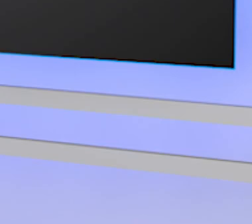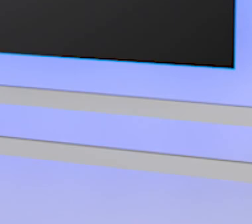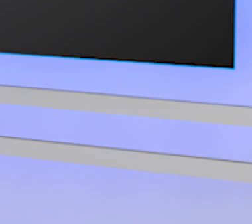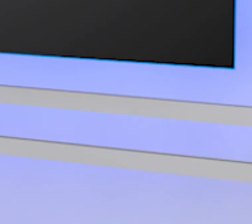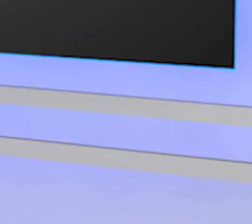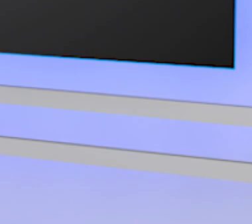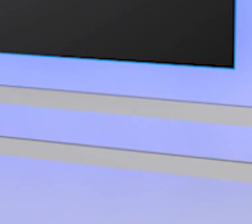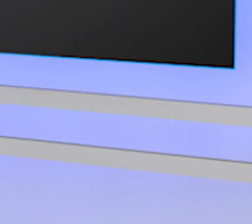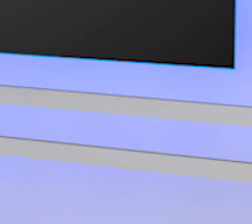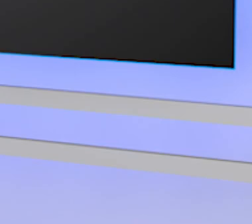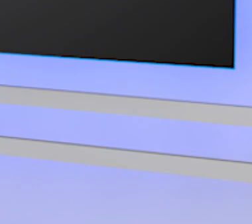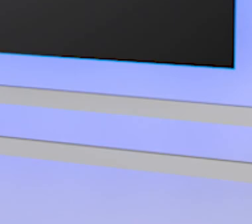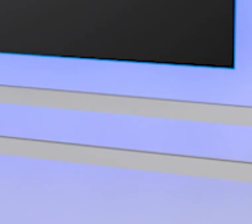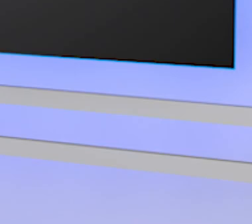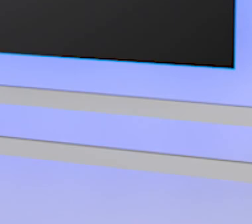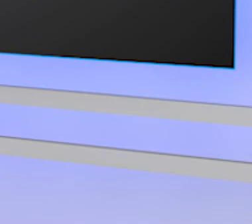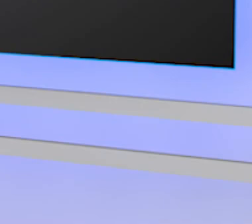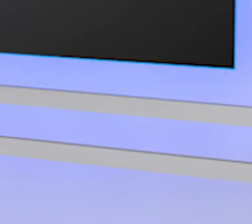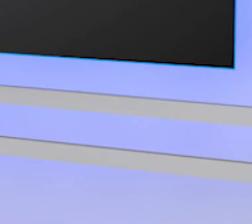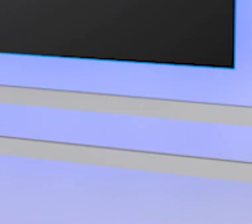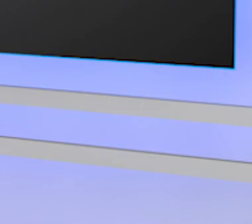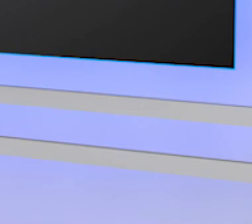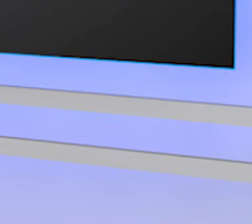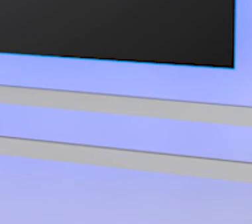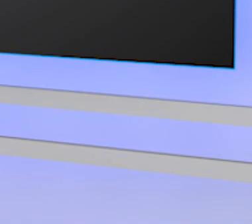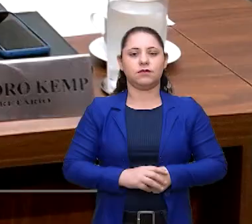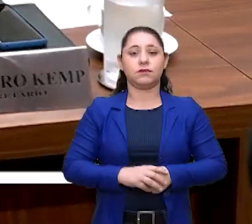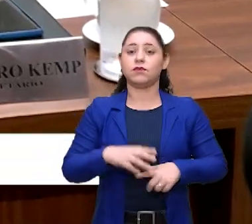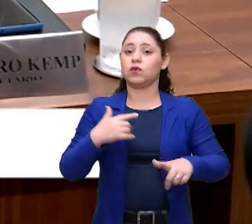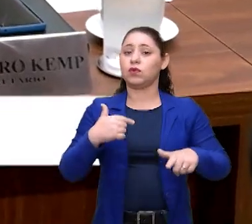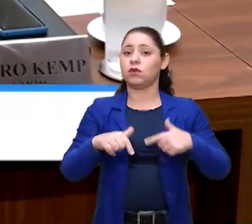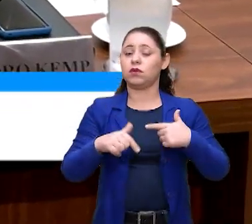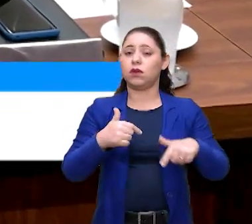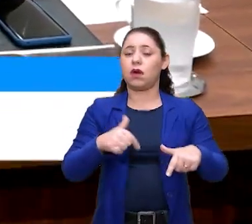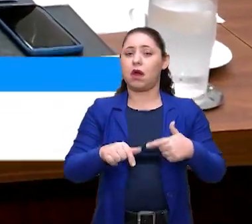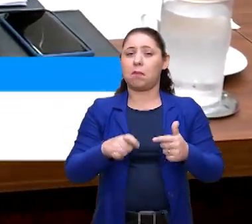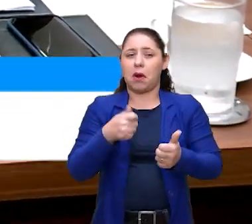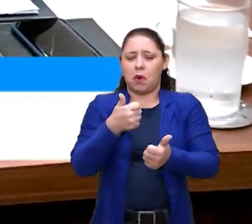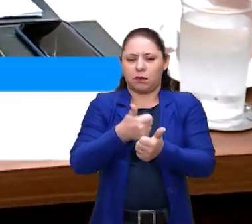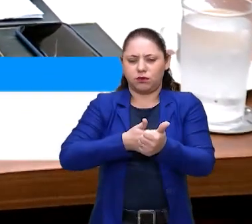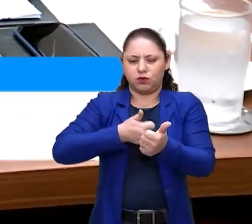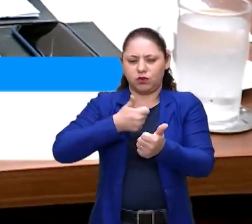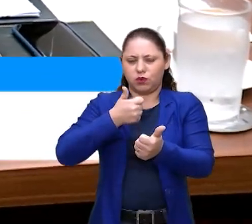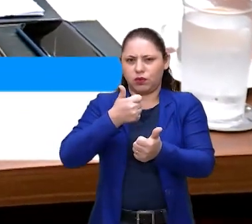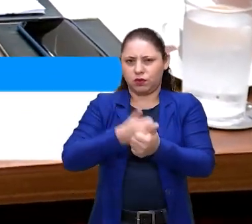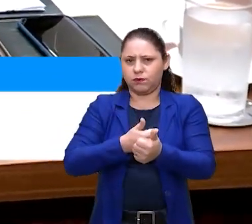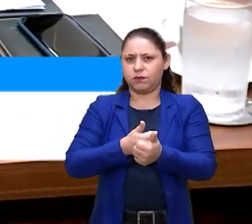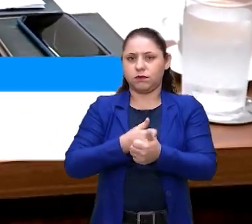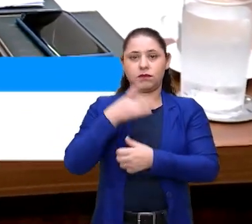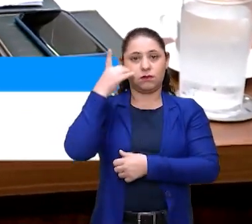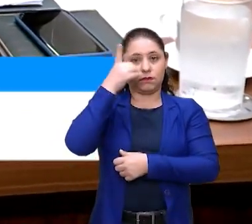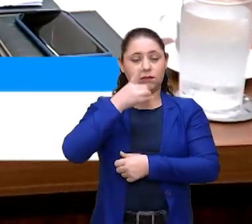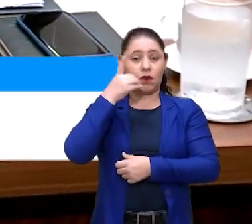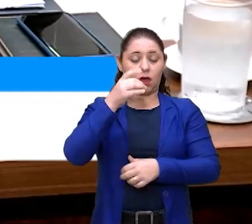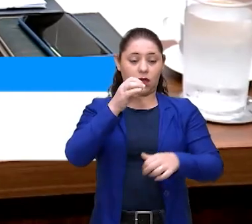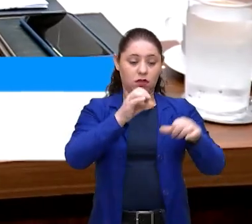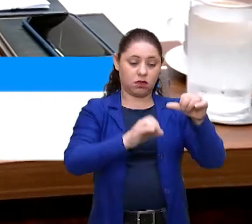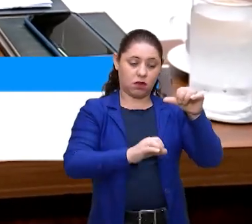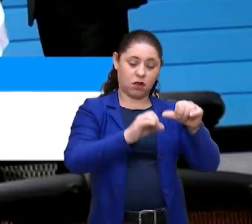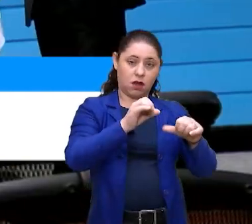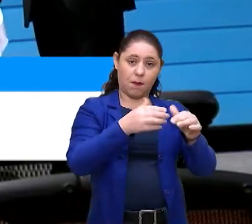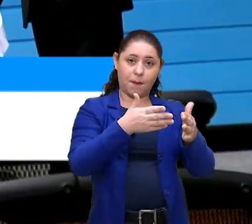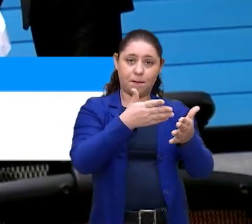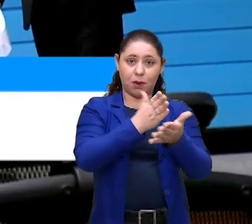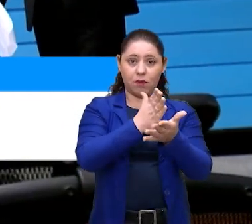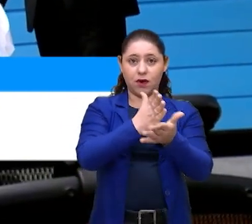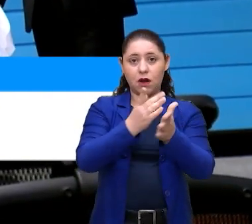Educação Básica do Estado é aprovada pelos parlamentares. O trabalho foi intenso. Os parlamentares